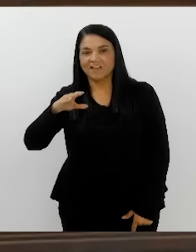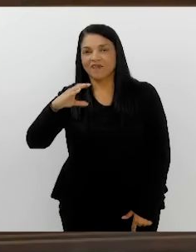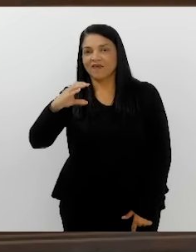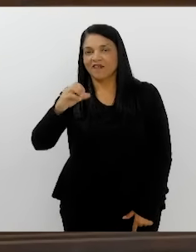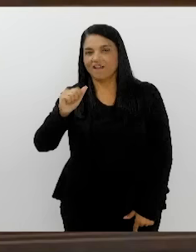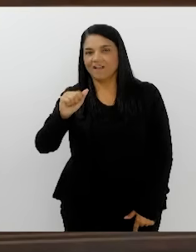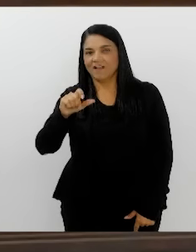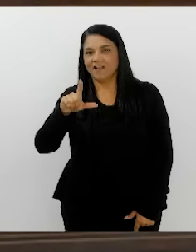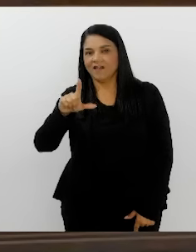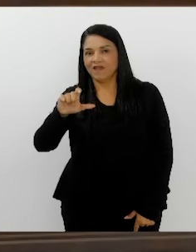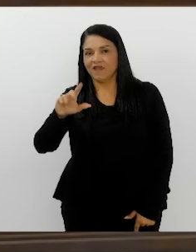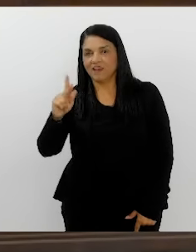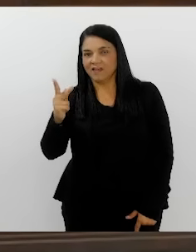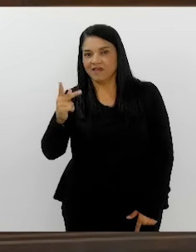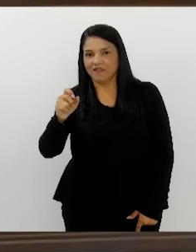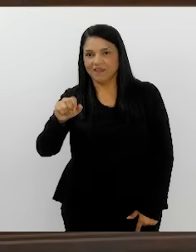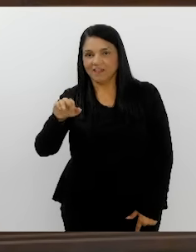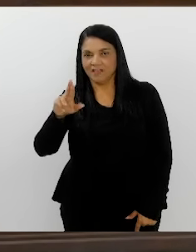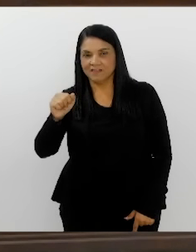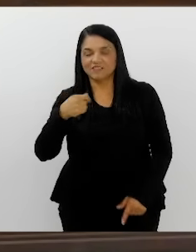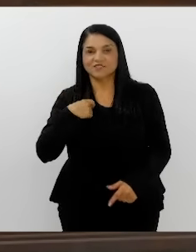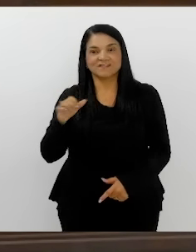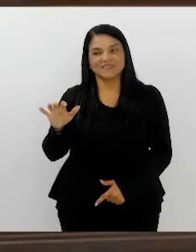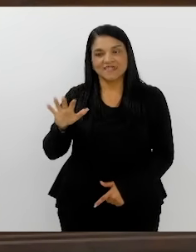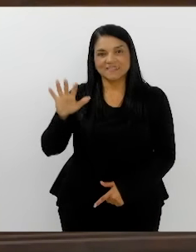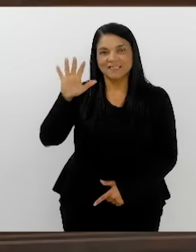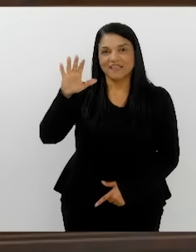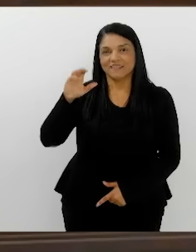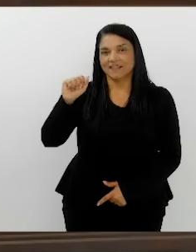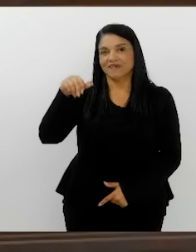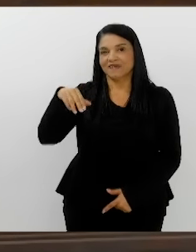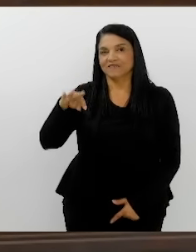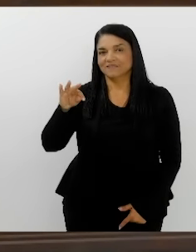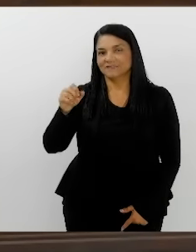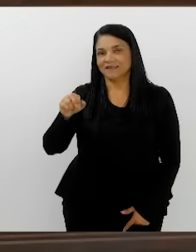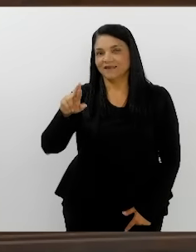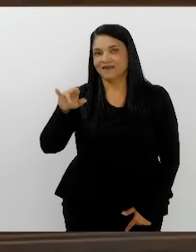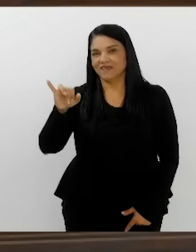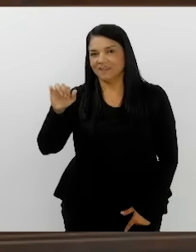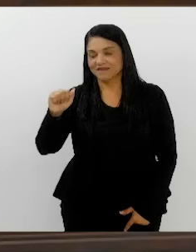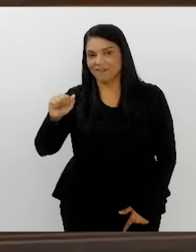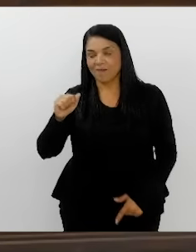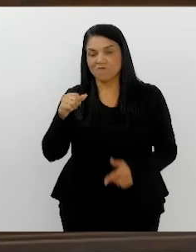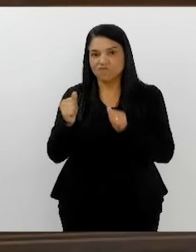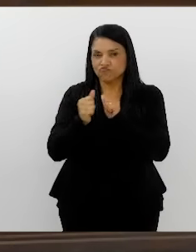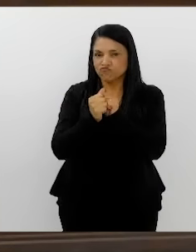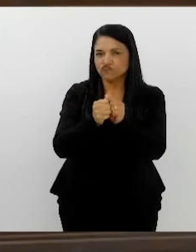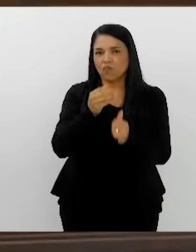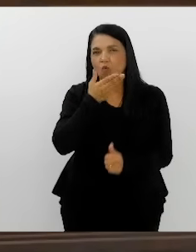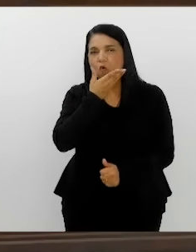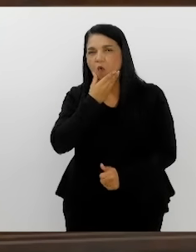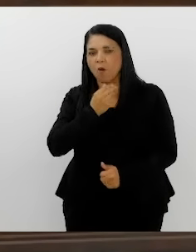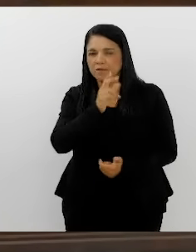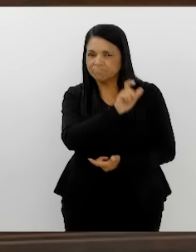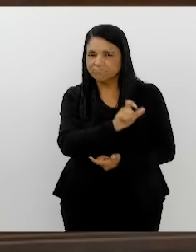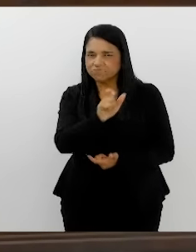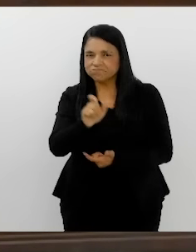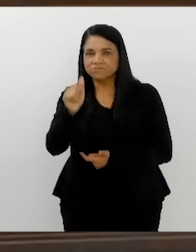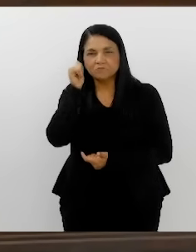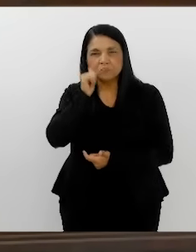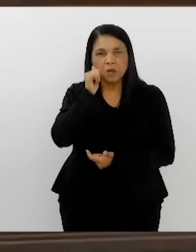está na Serra da Cantareira, com homens, com mulheres, com jovens,